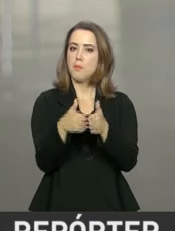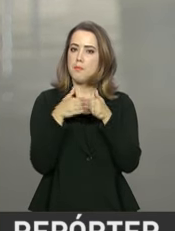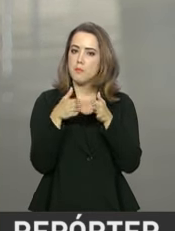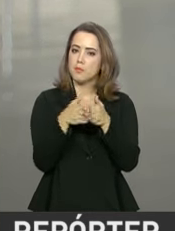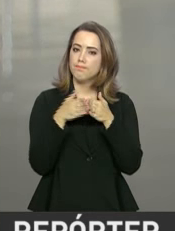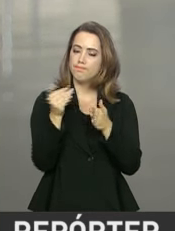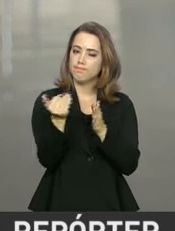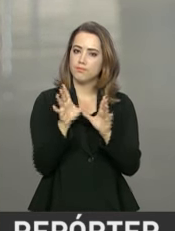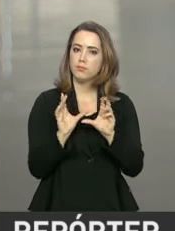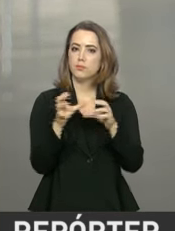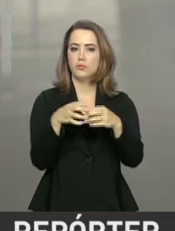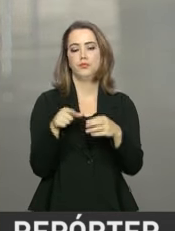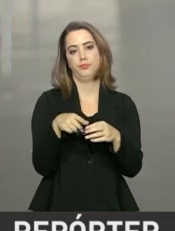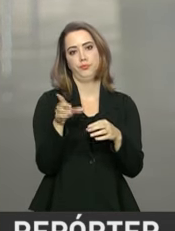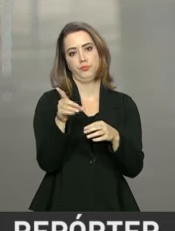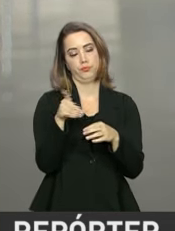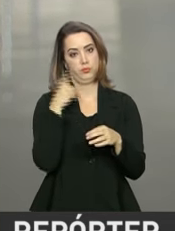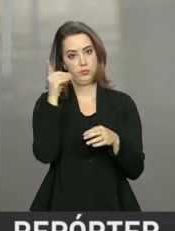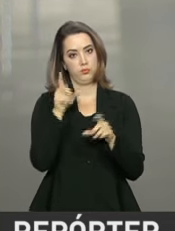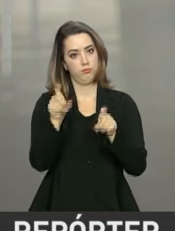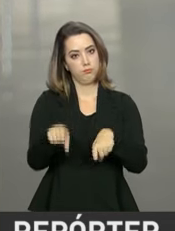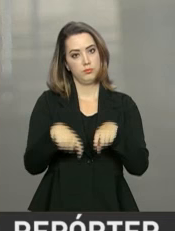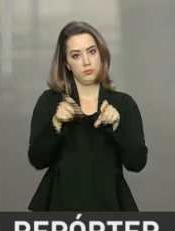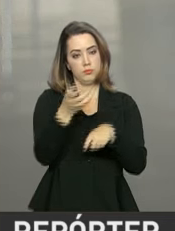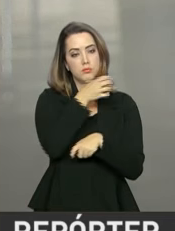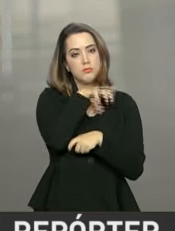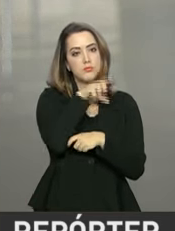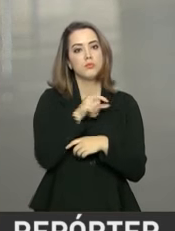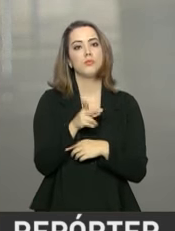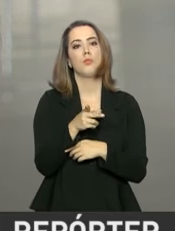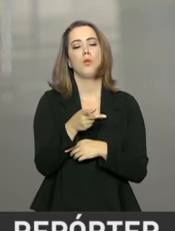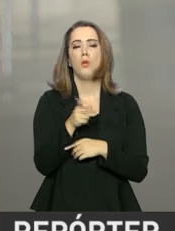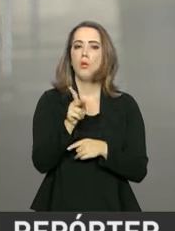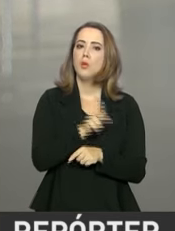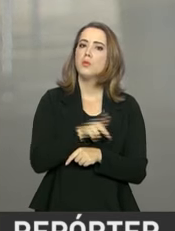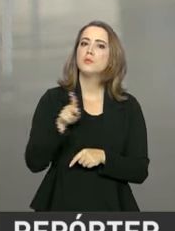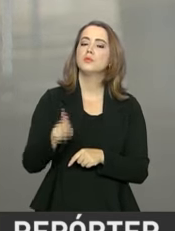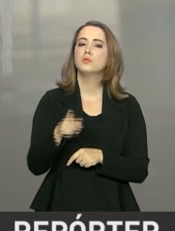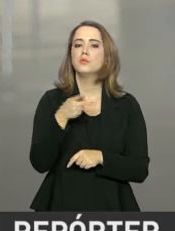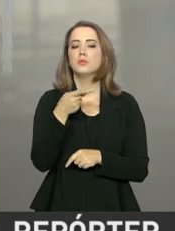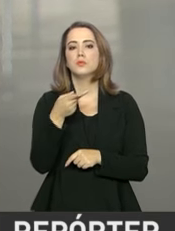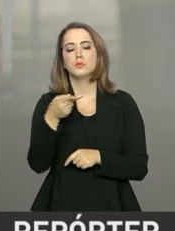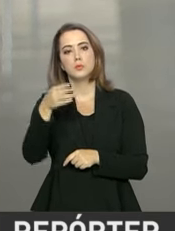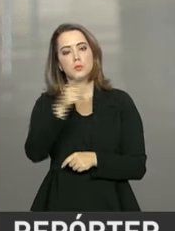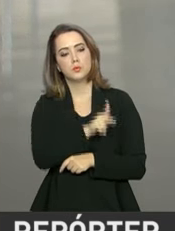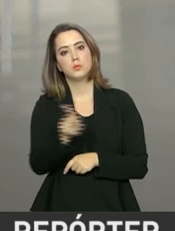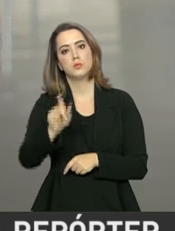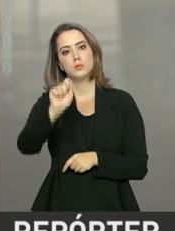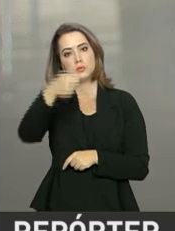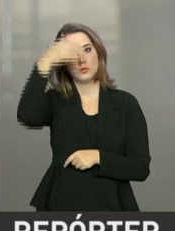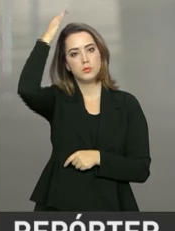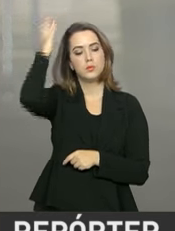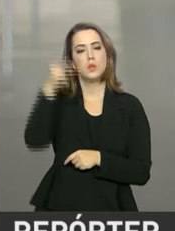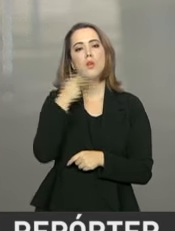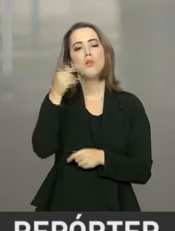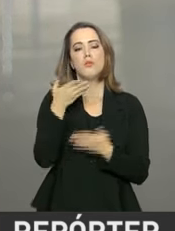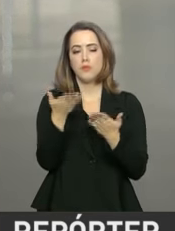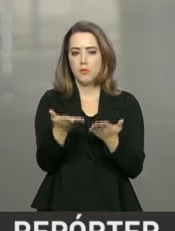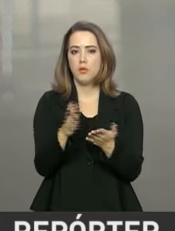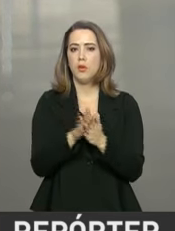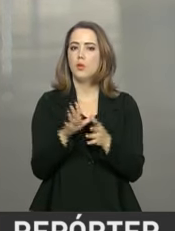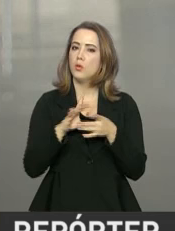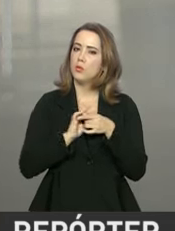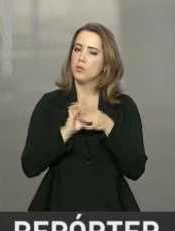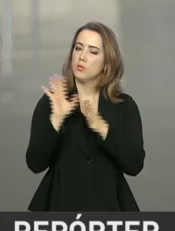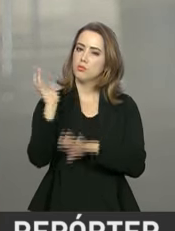do setor no discurso o presidente exercício Michel Temer falou sobre essas demandas Como por exemplo o licenciamento